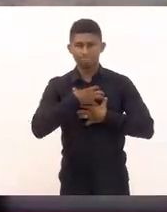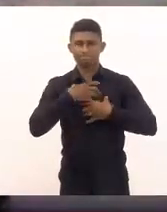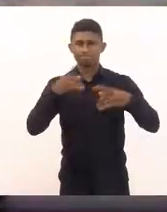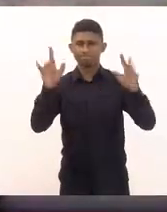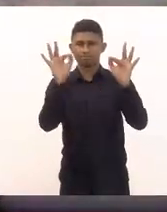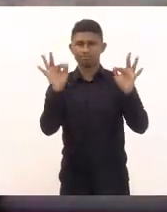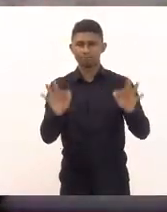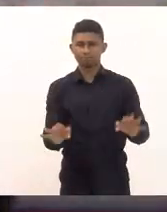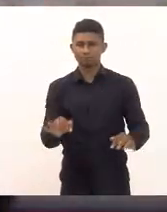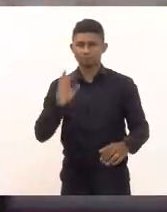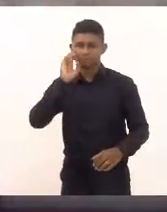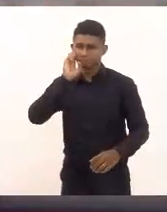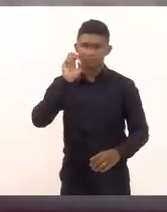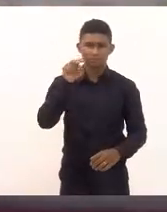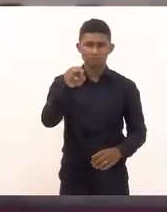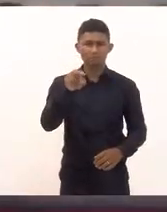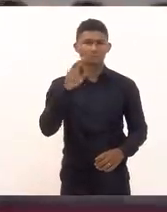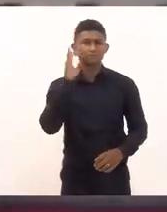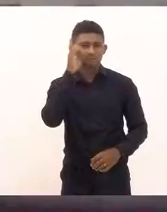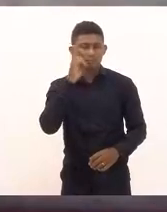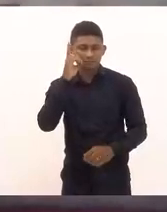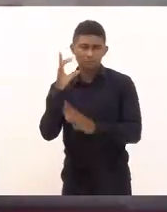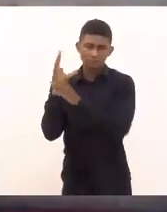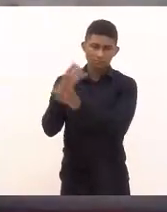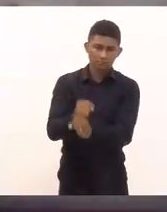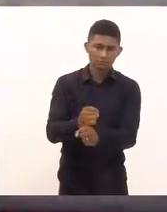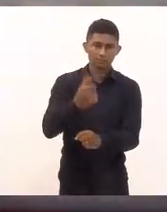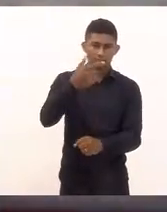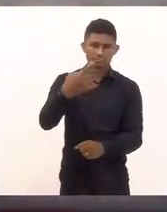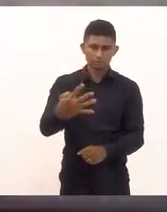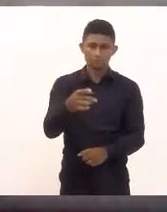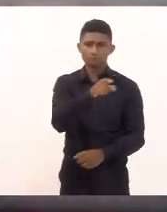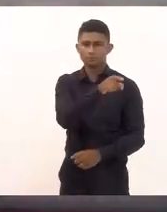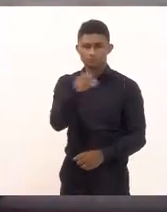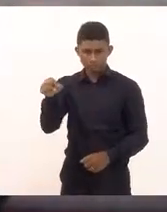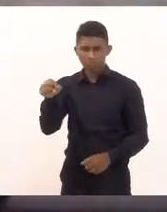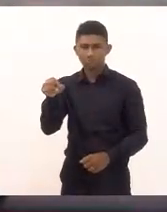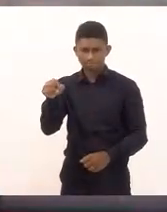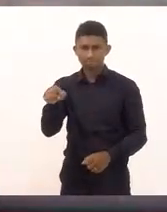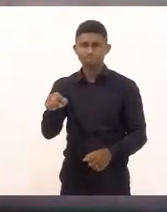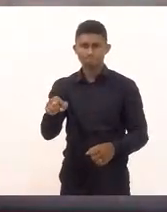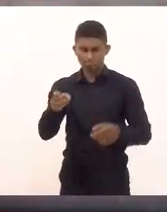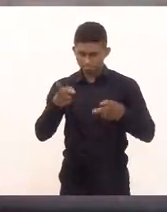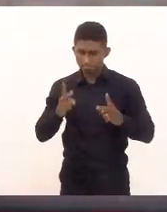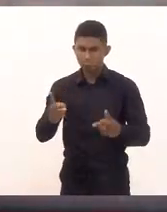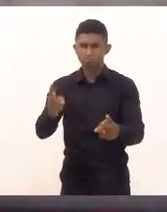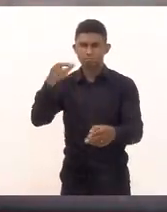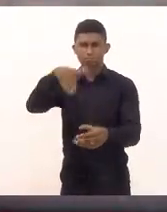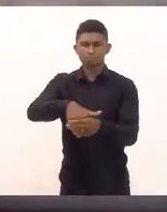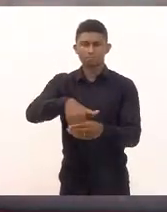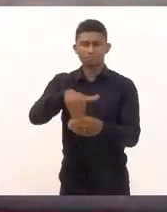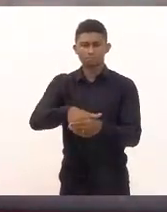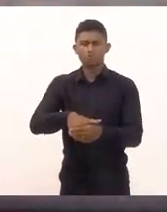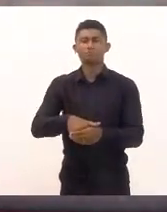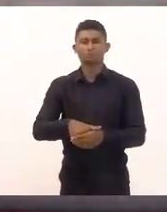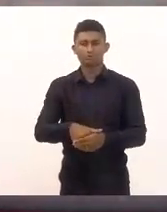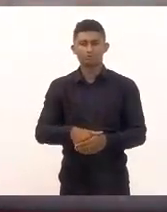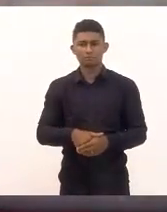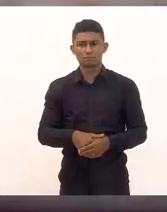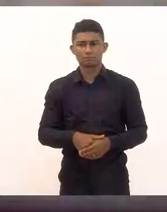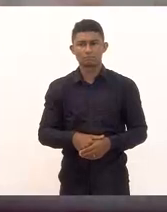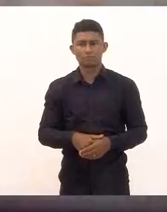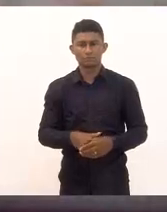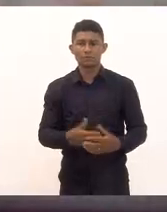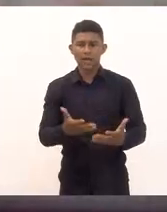pelo menos 24 parlamentares tiveram a capacidade de manutenção do seu voto anterior e na